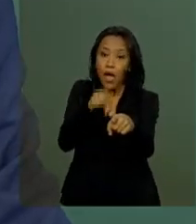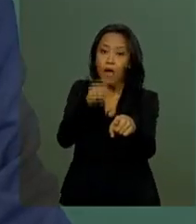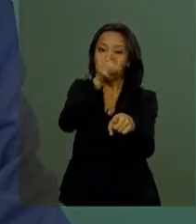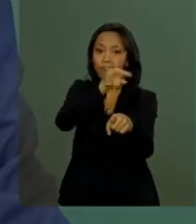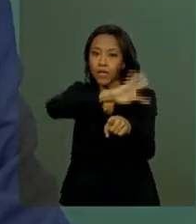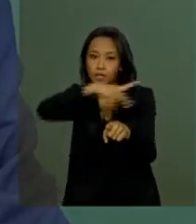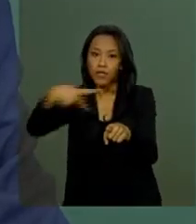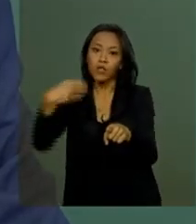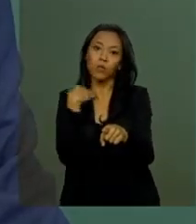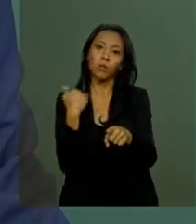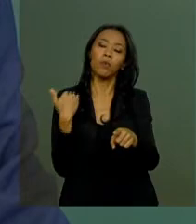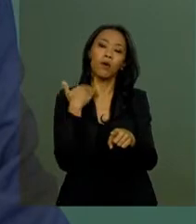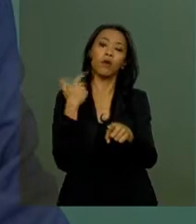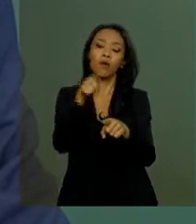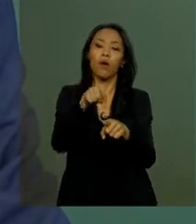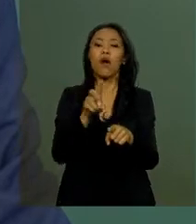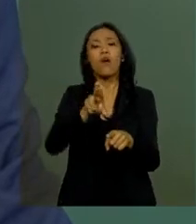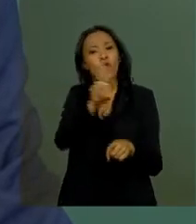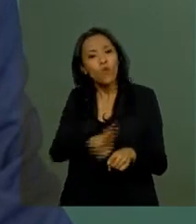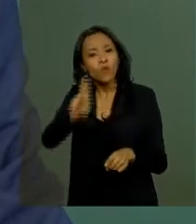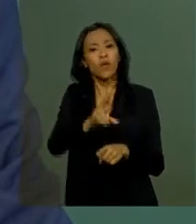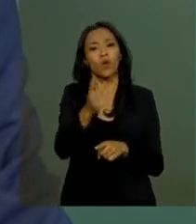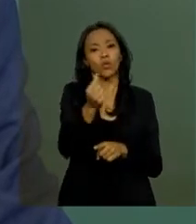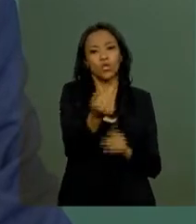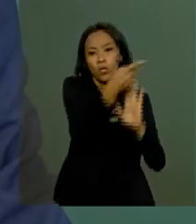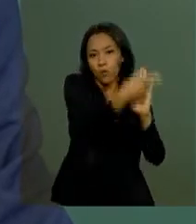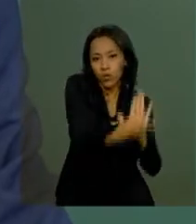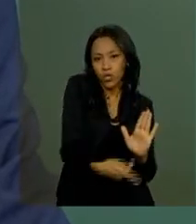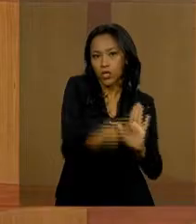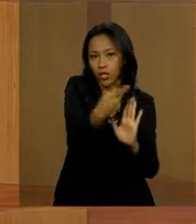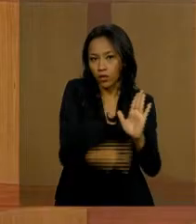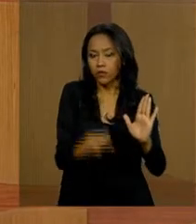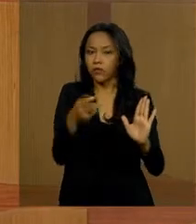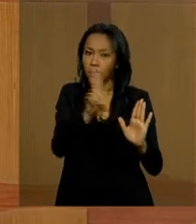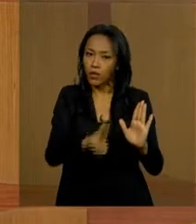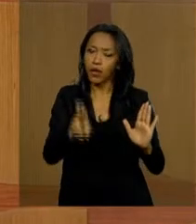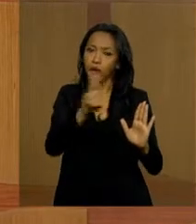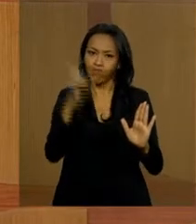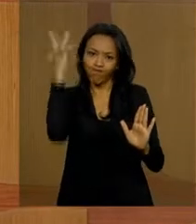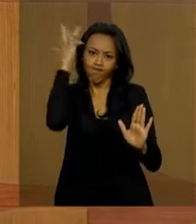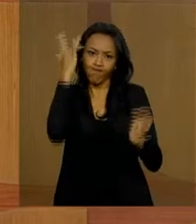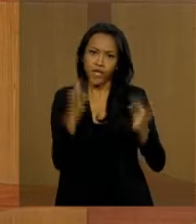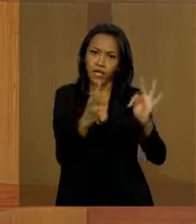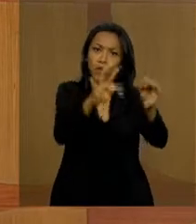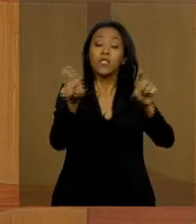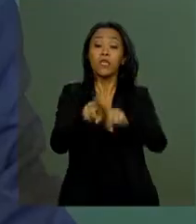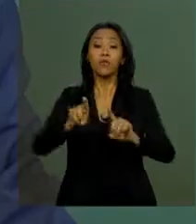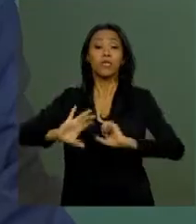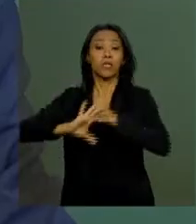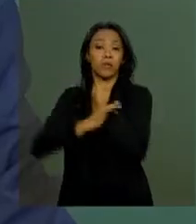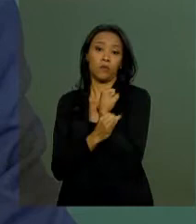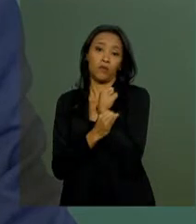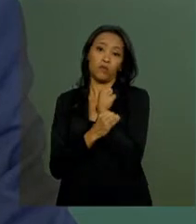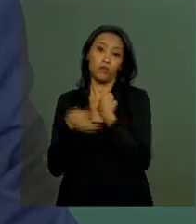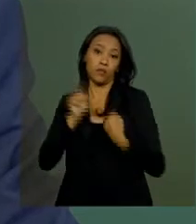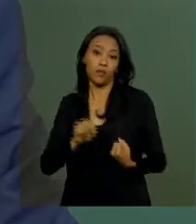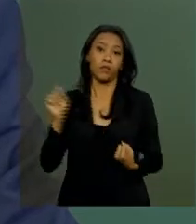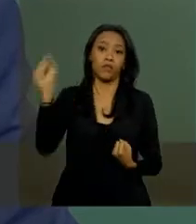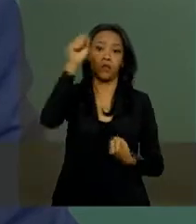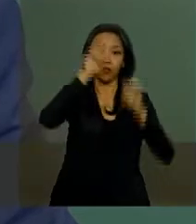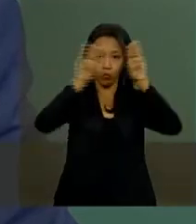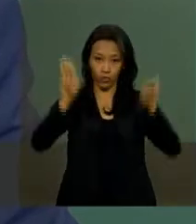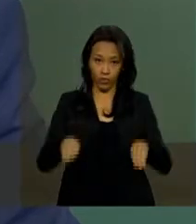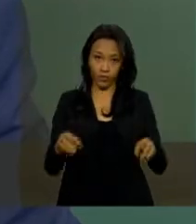recursos vão poder ser usados em projetos de modernização e na segurança desses locais só no nível